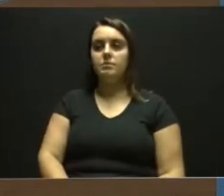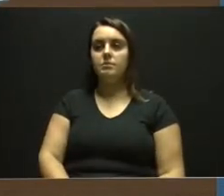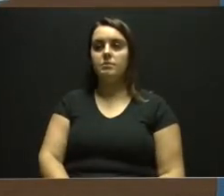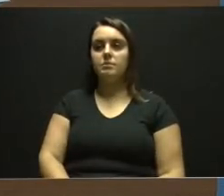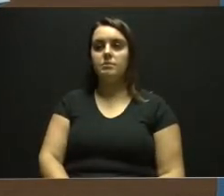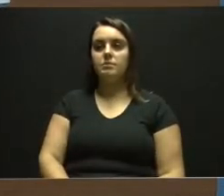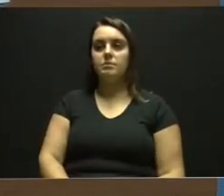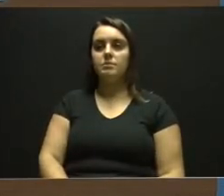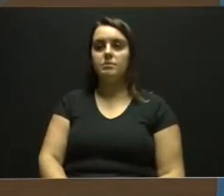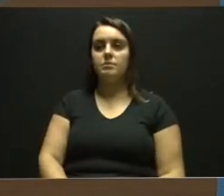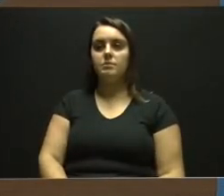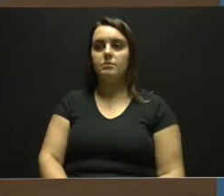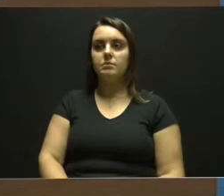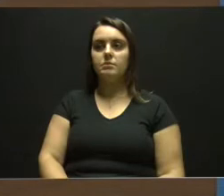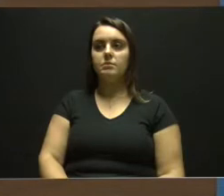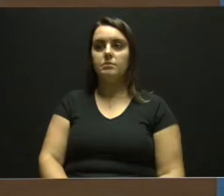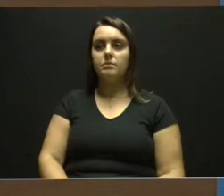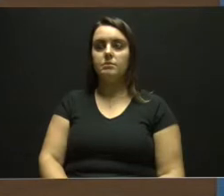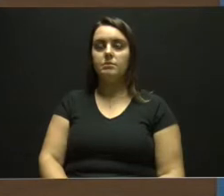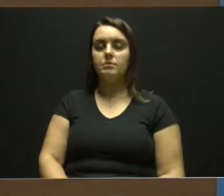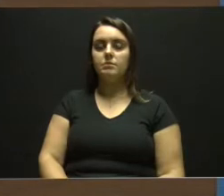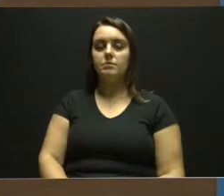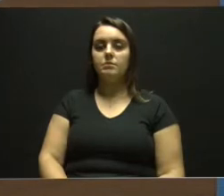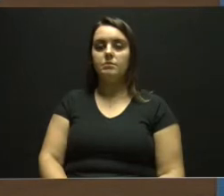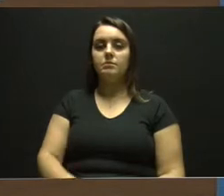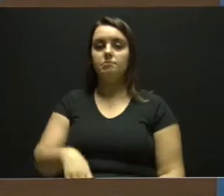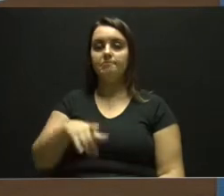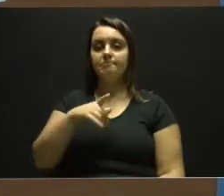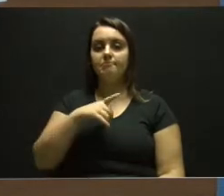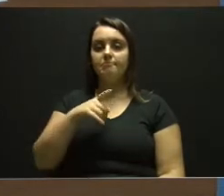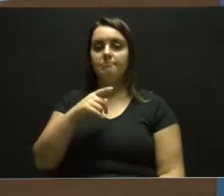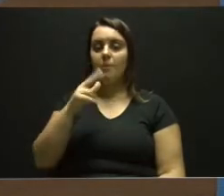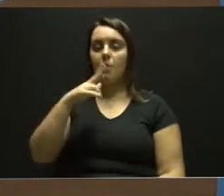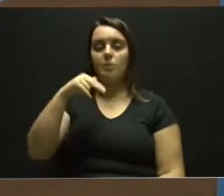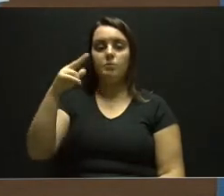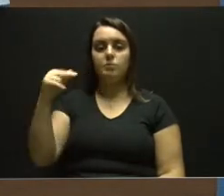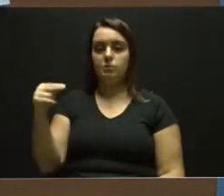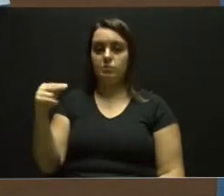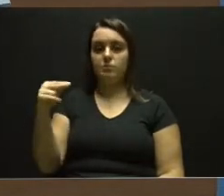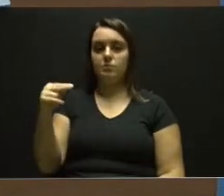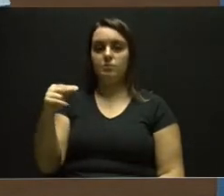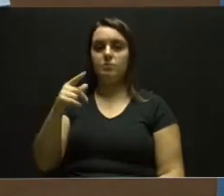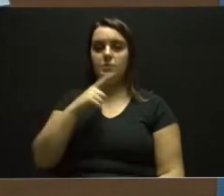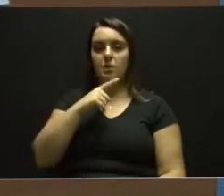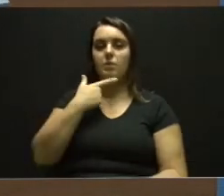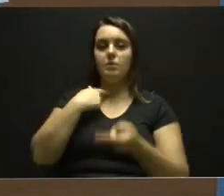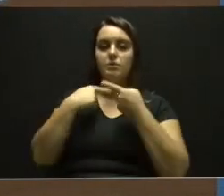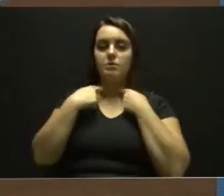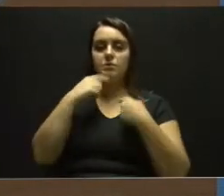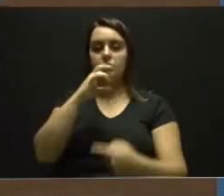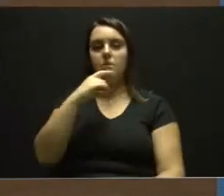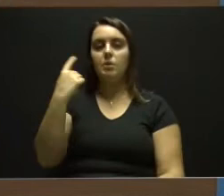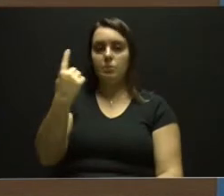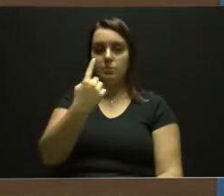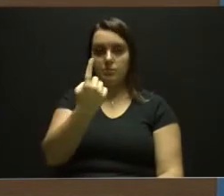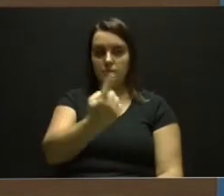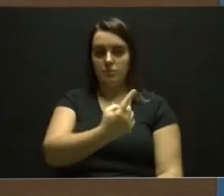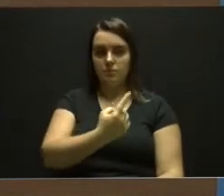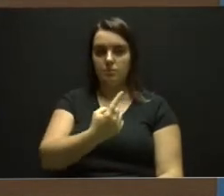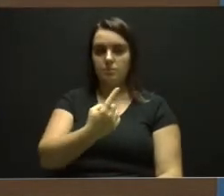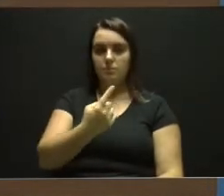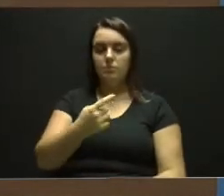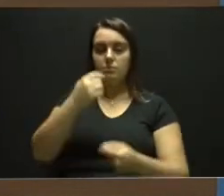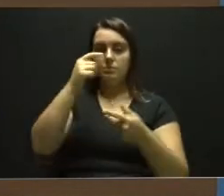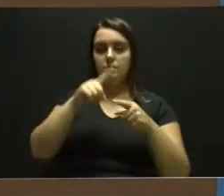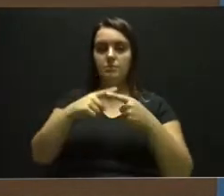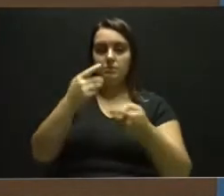seminário acho que a pessoa tem barreira não existe barreira e força de vontade de cada um com um modo agradeço